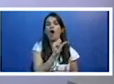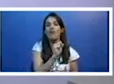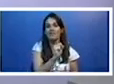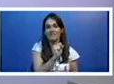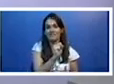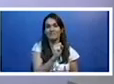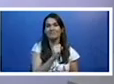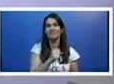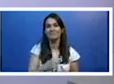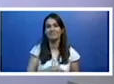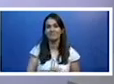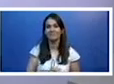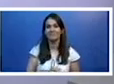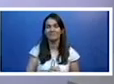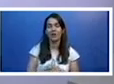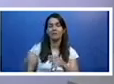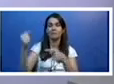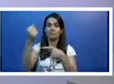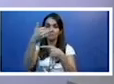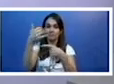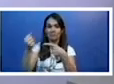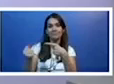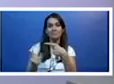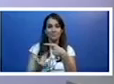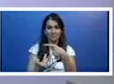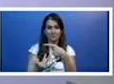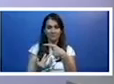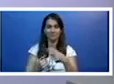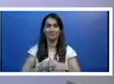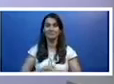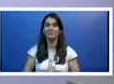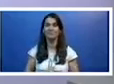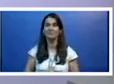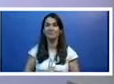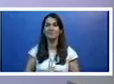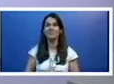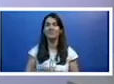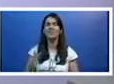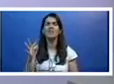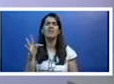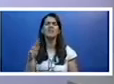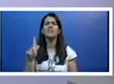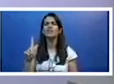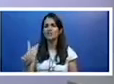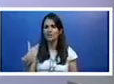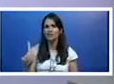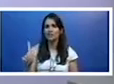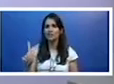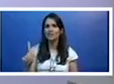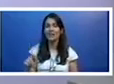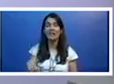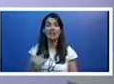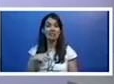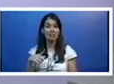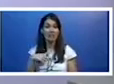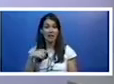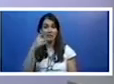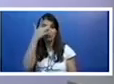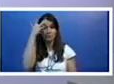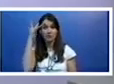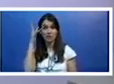cateto adjacente sobre hipotenusa. E tangente é tangente tomando